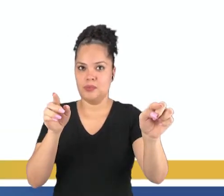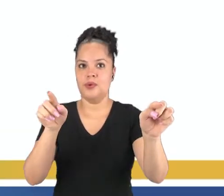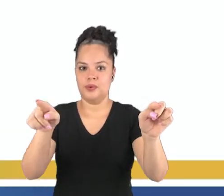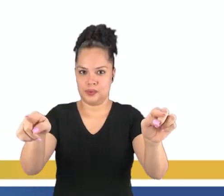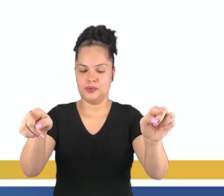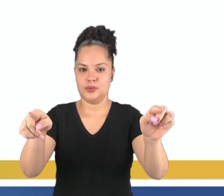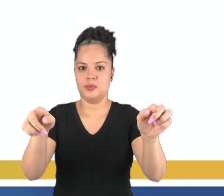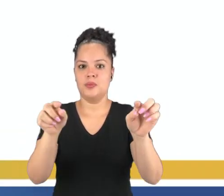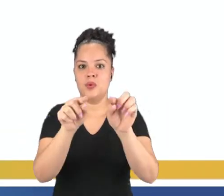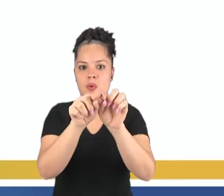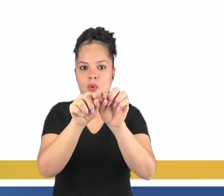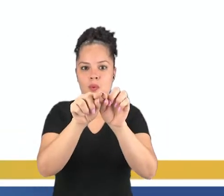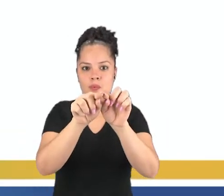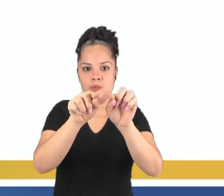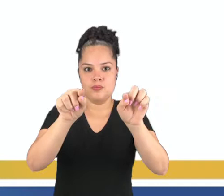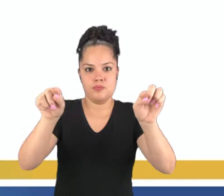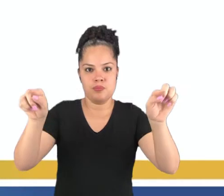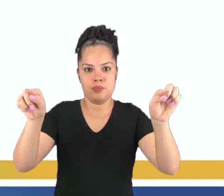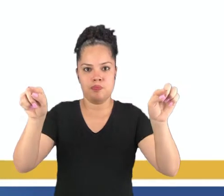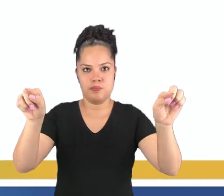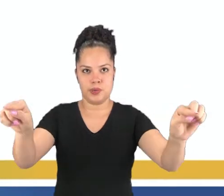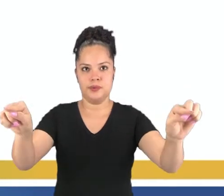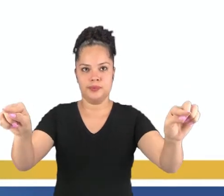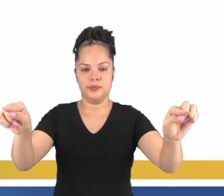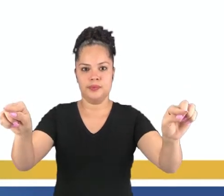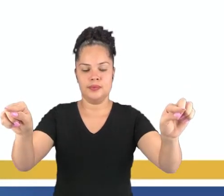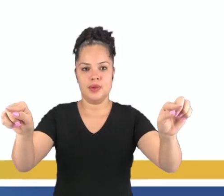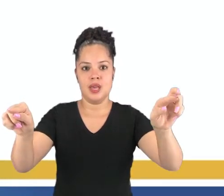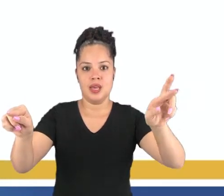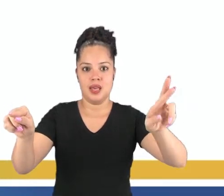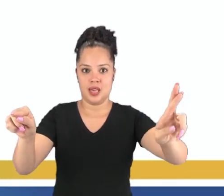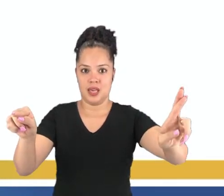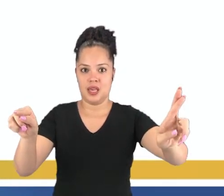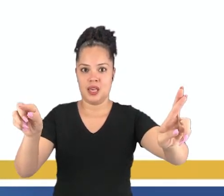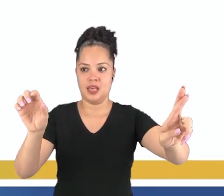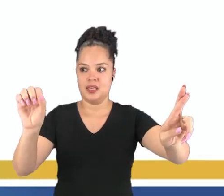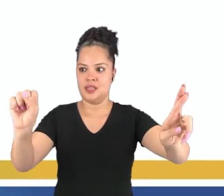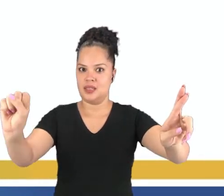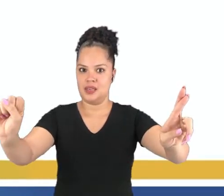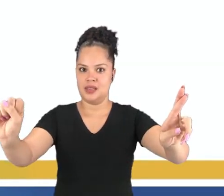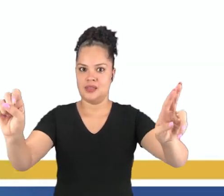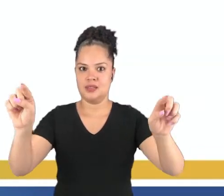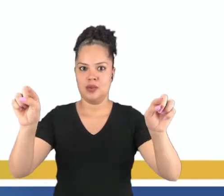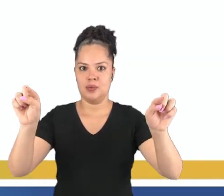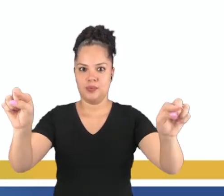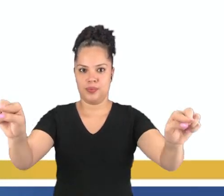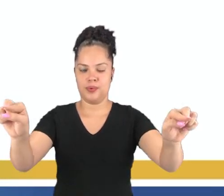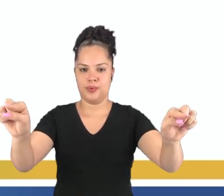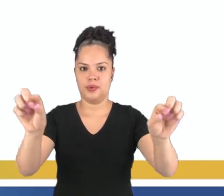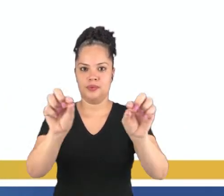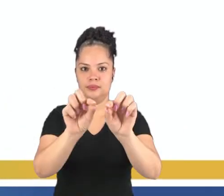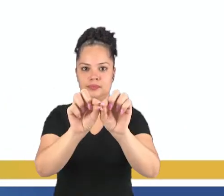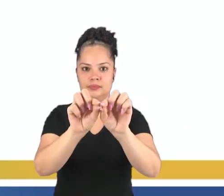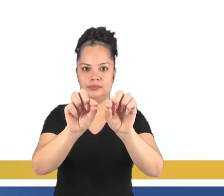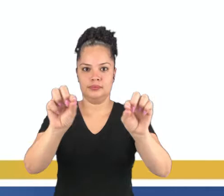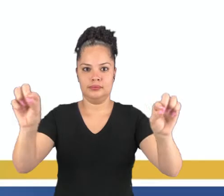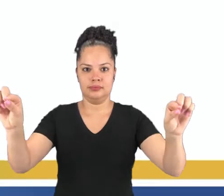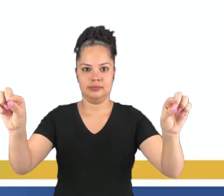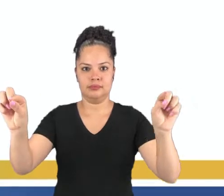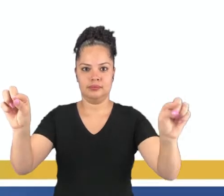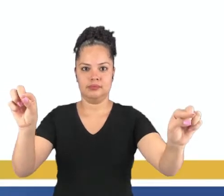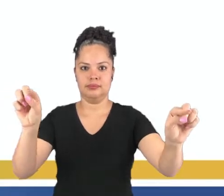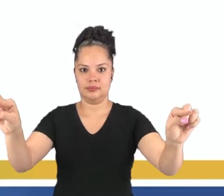Ou seja, a reta R é igual à reta S, porque elas possuem os mesmos